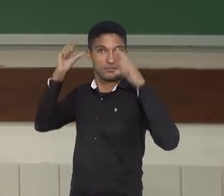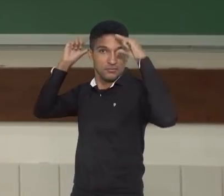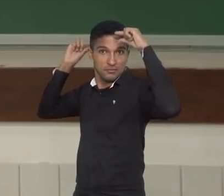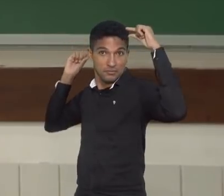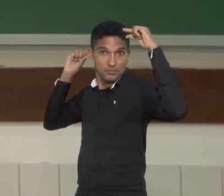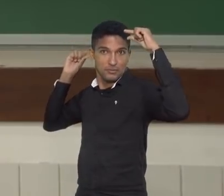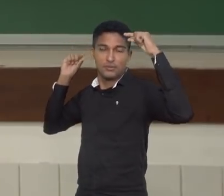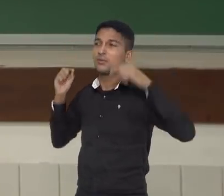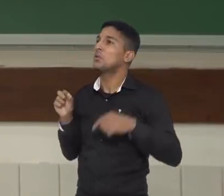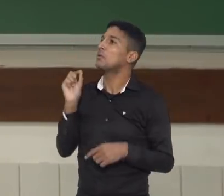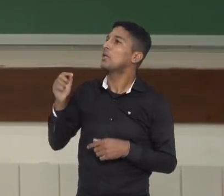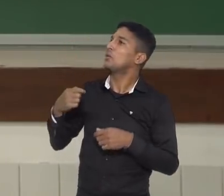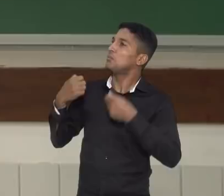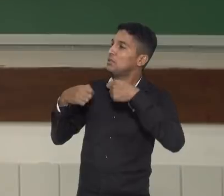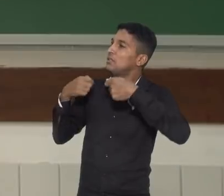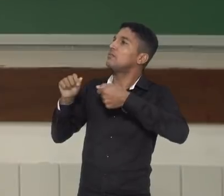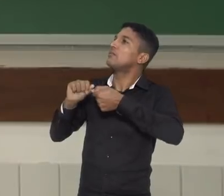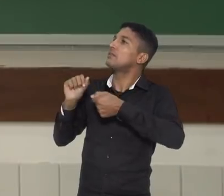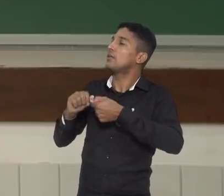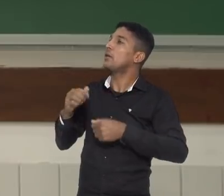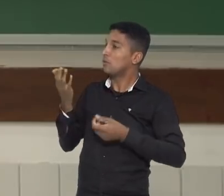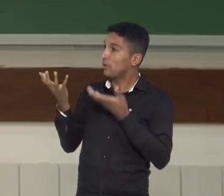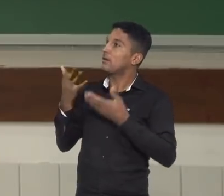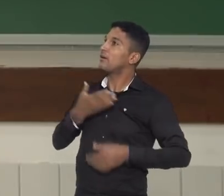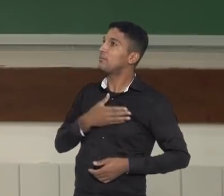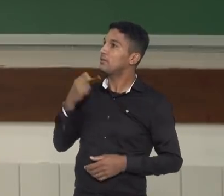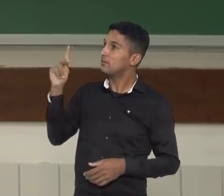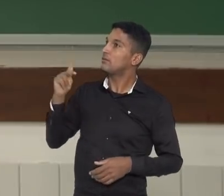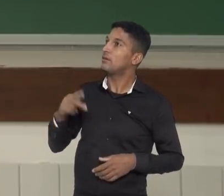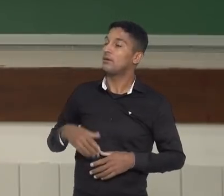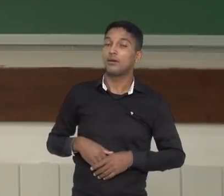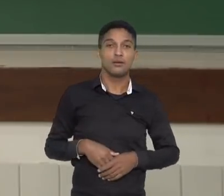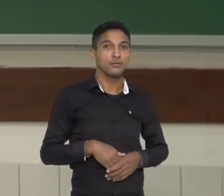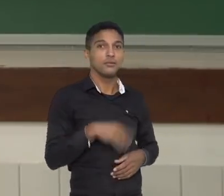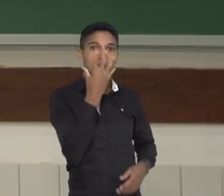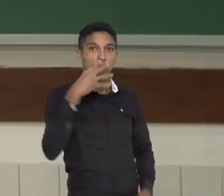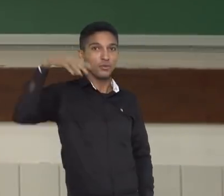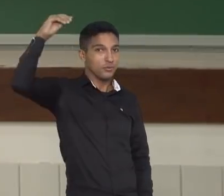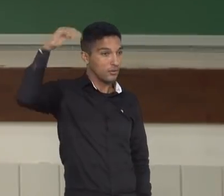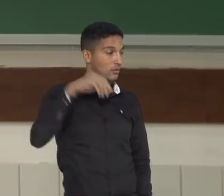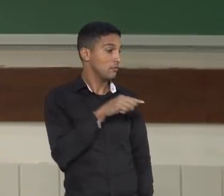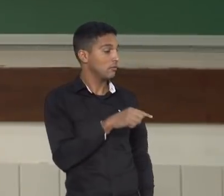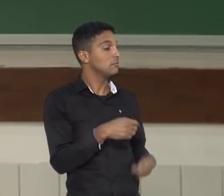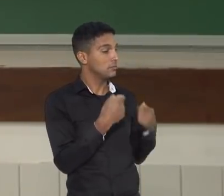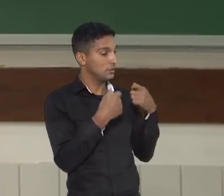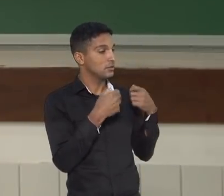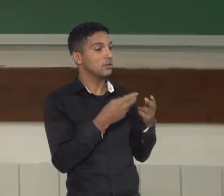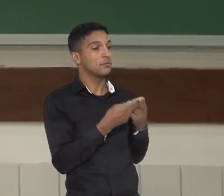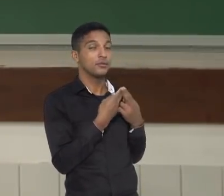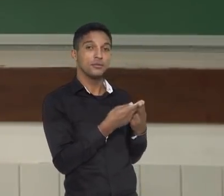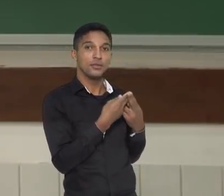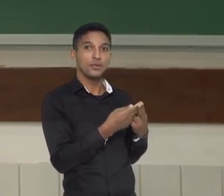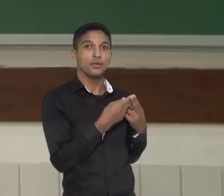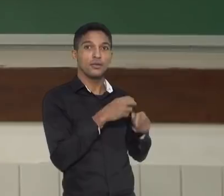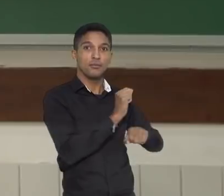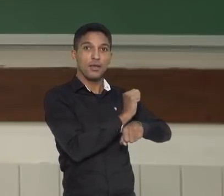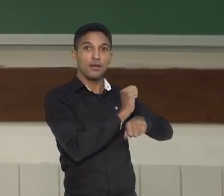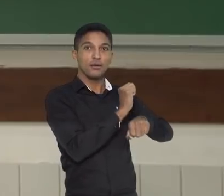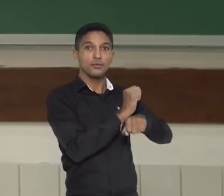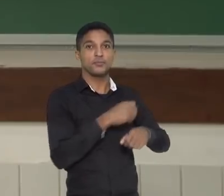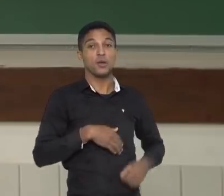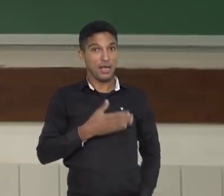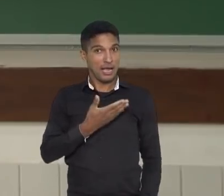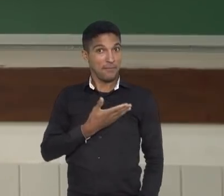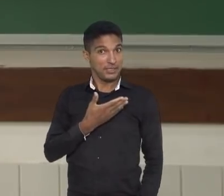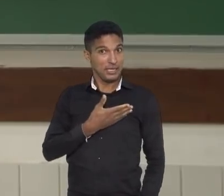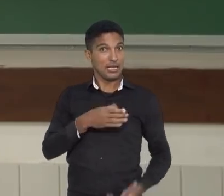raposa, o que ela diz? Ela diz que é preciso ser paciente. Lembram? A amizade de verdade, a